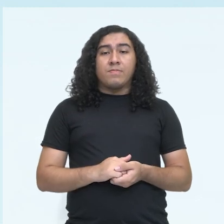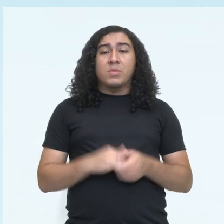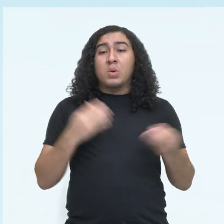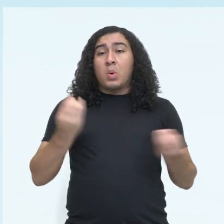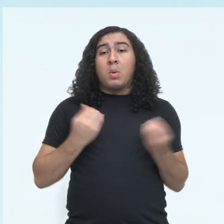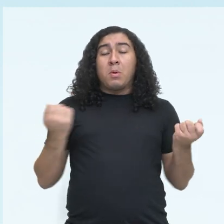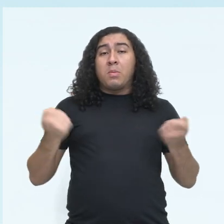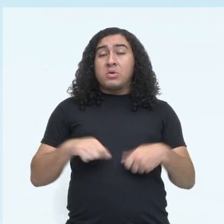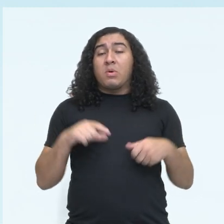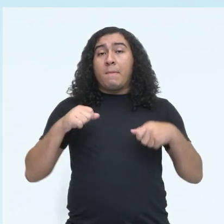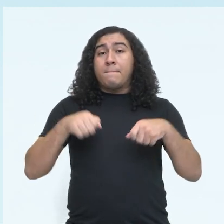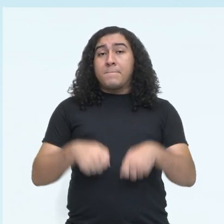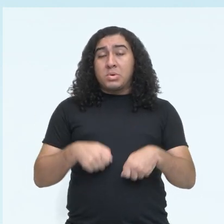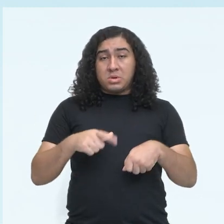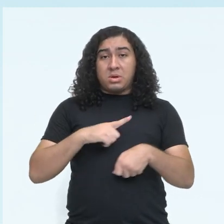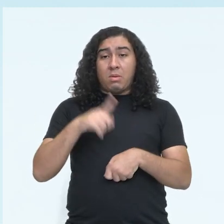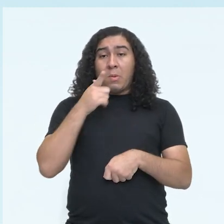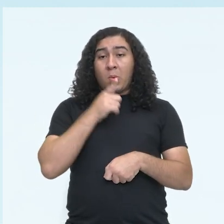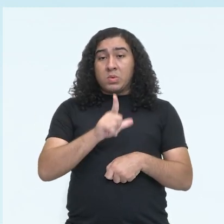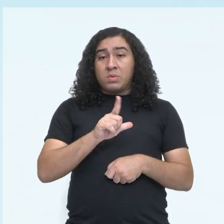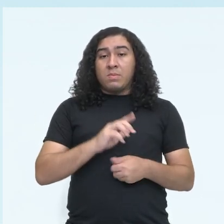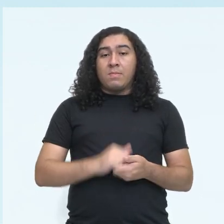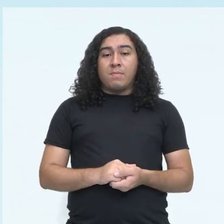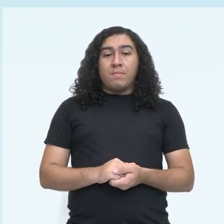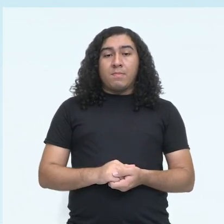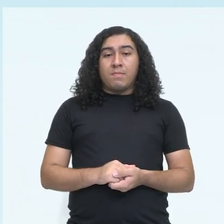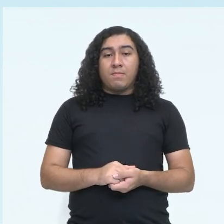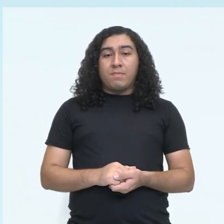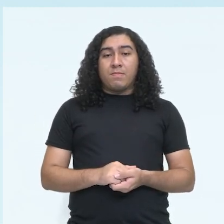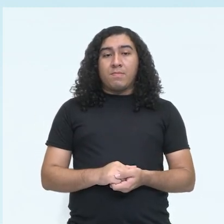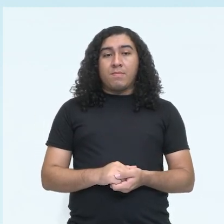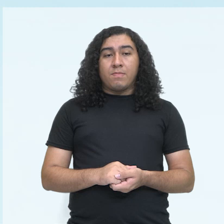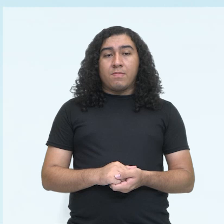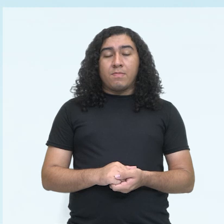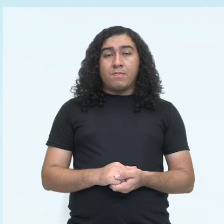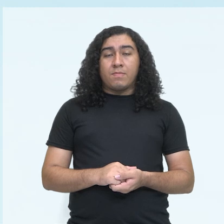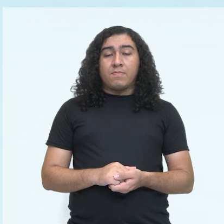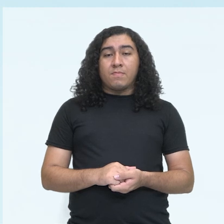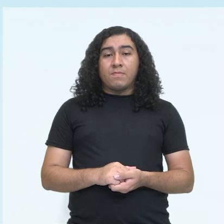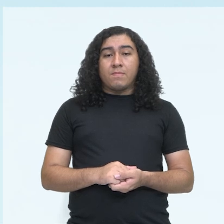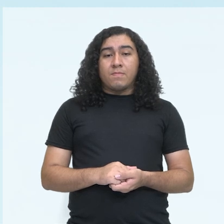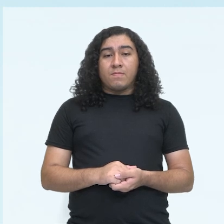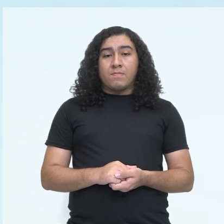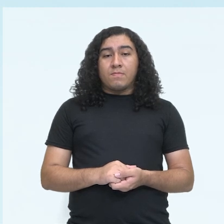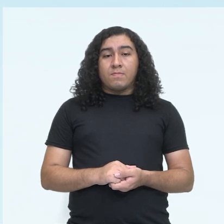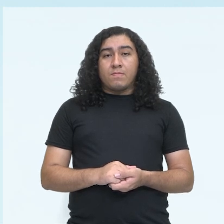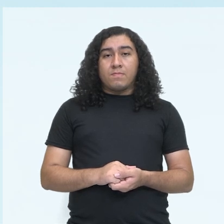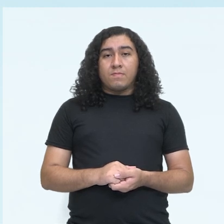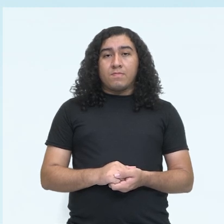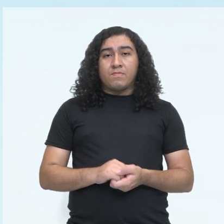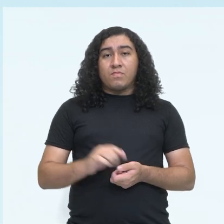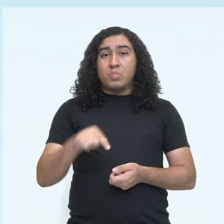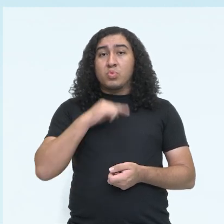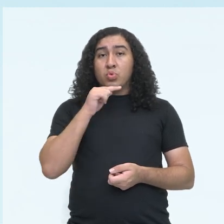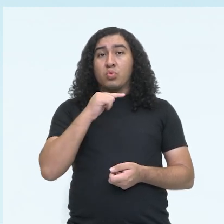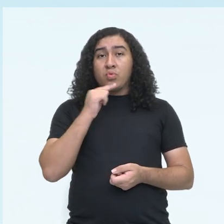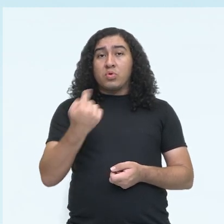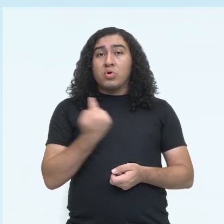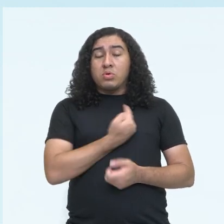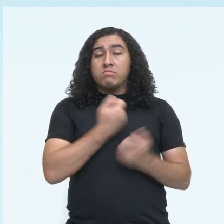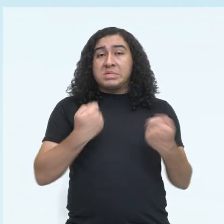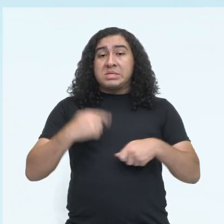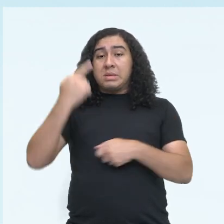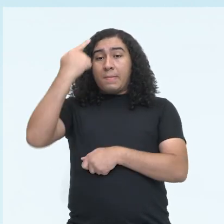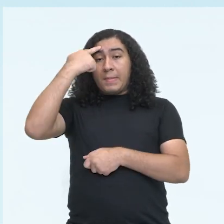esse poder? Olha só, questionamentos, né, que fazem a gente pensar, que fazem a